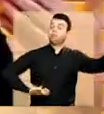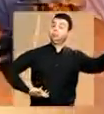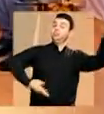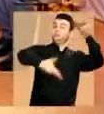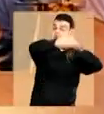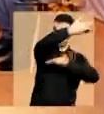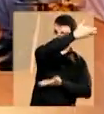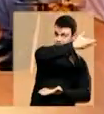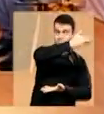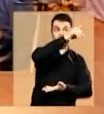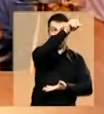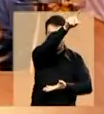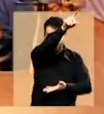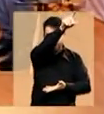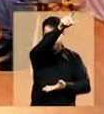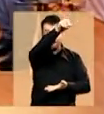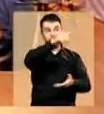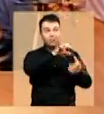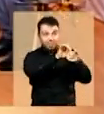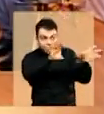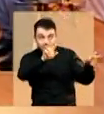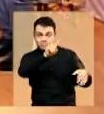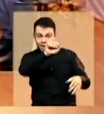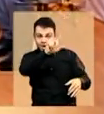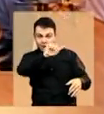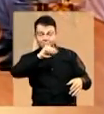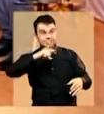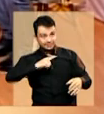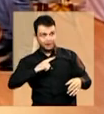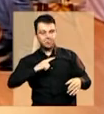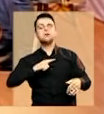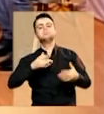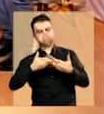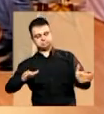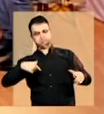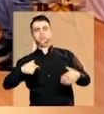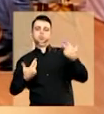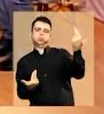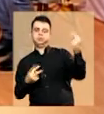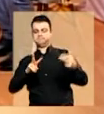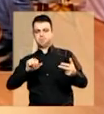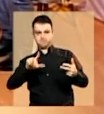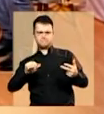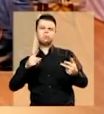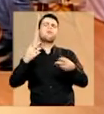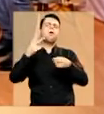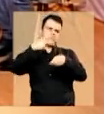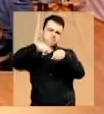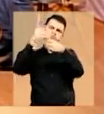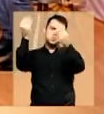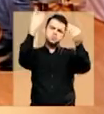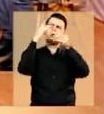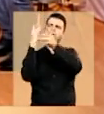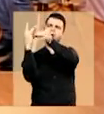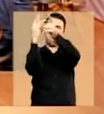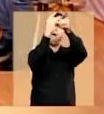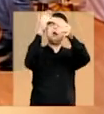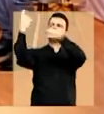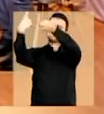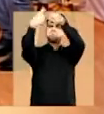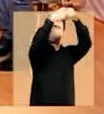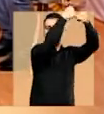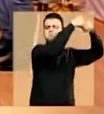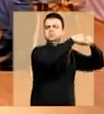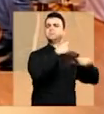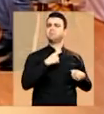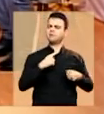abrir Estão lá abrindo também, as né? vagas lá, mas nós temos bastante países envolvidos no programa no nosso distrito. Que bacana. E oportunidade para